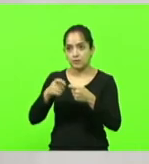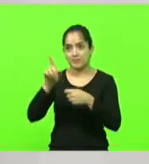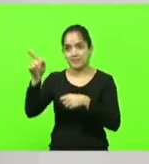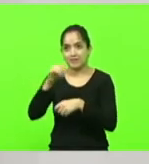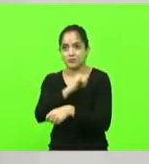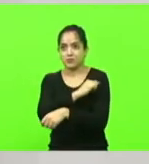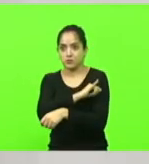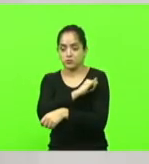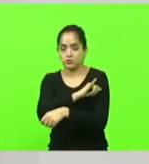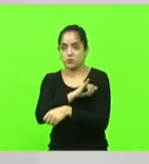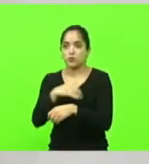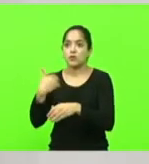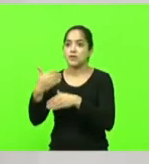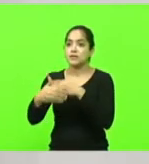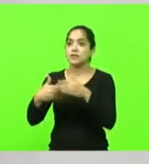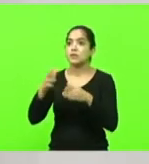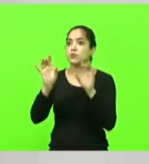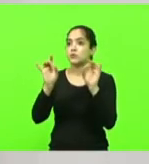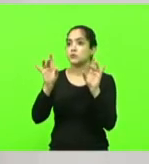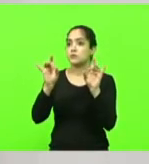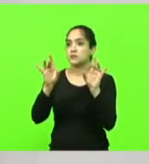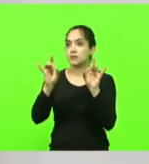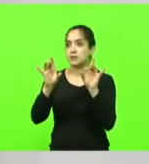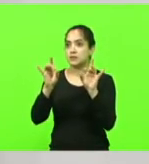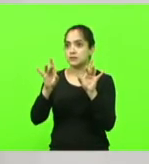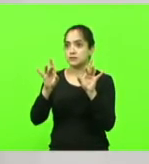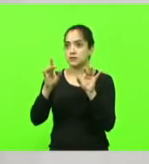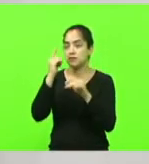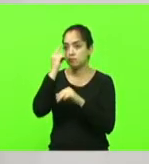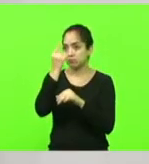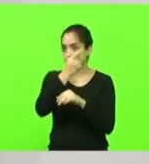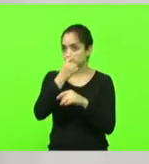e depois se especializou em